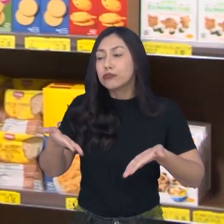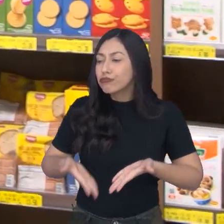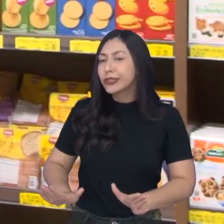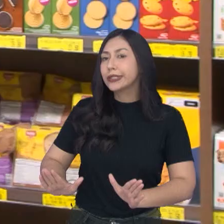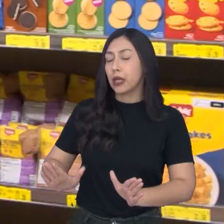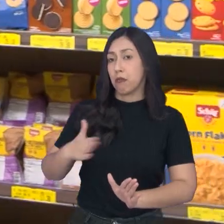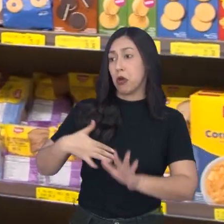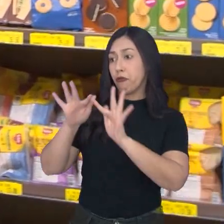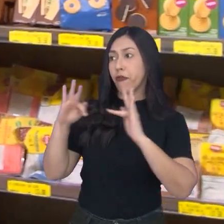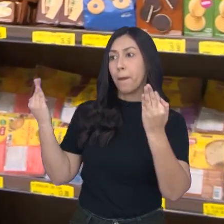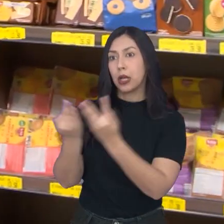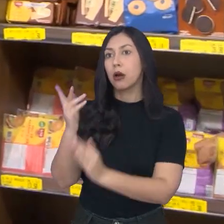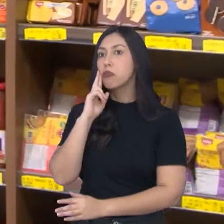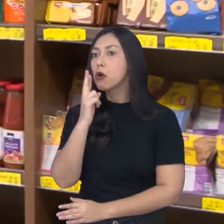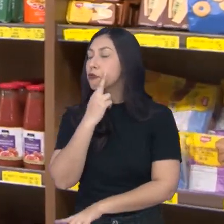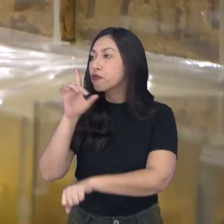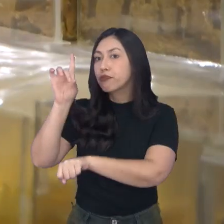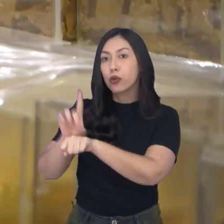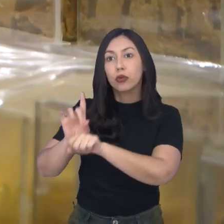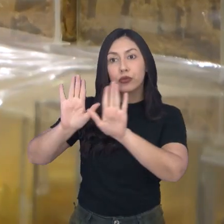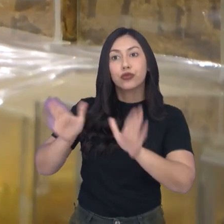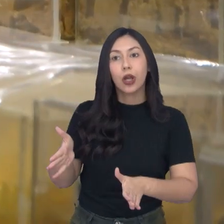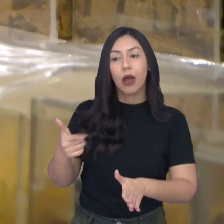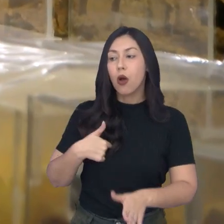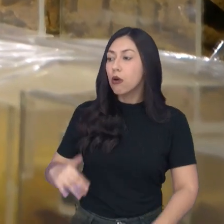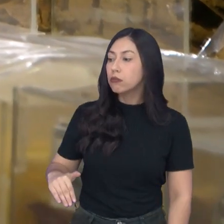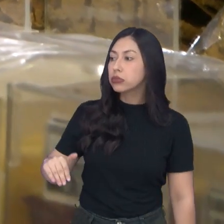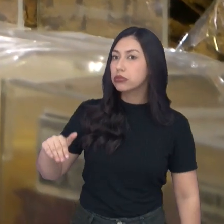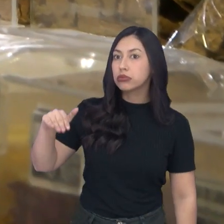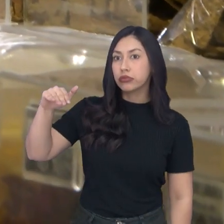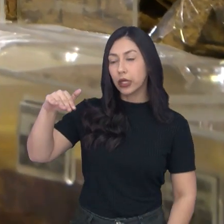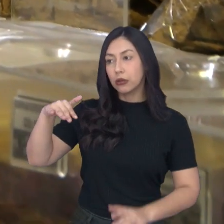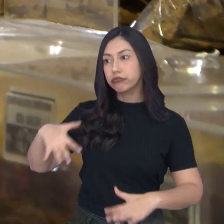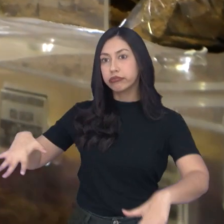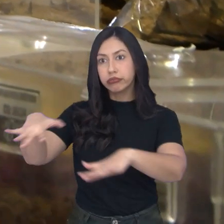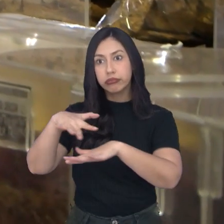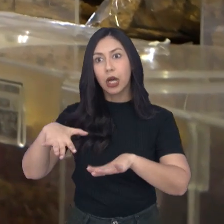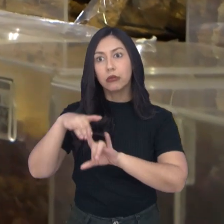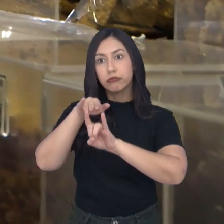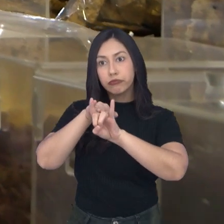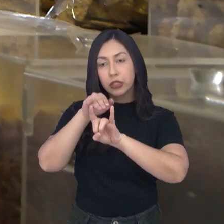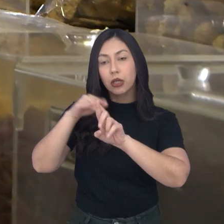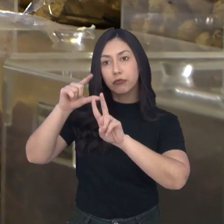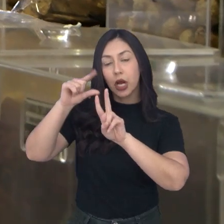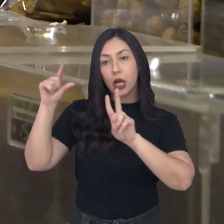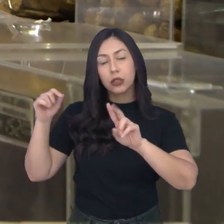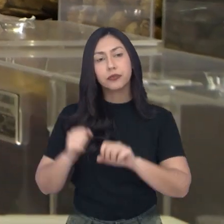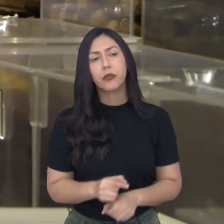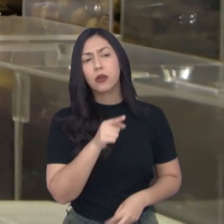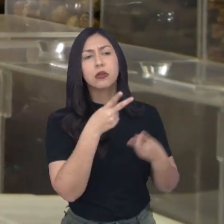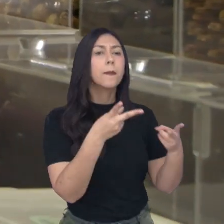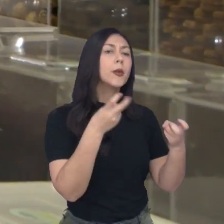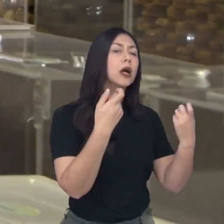já tinha o restaurante e acabei crescendo nesse meio vegetariano e vegano. Você viu a necessidade de ter a